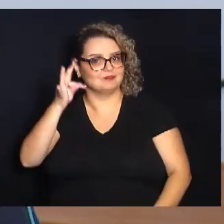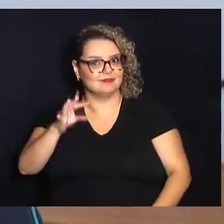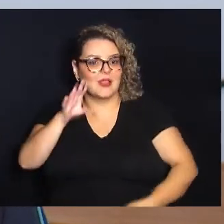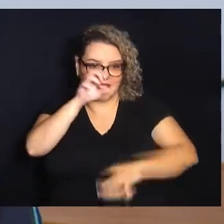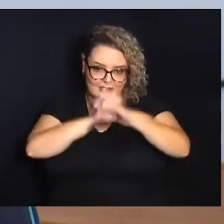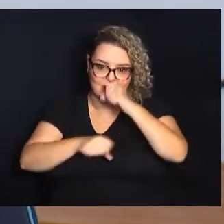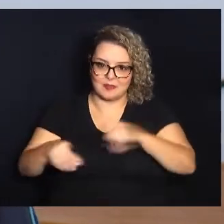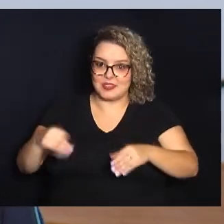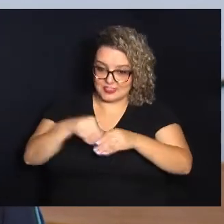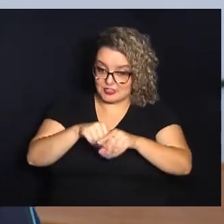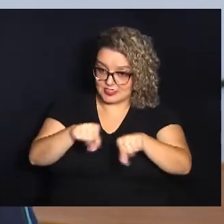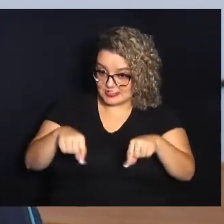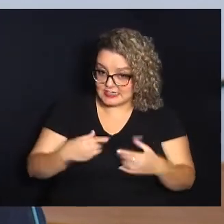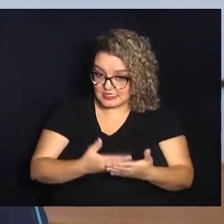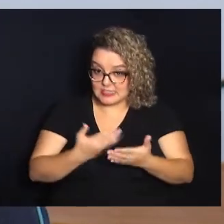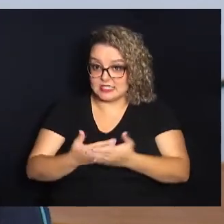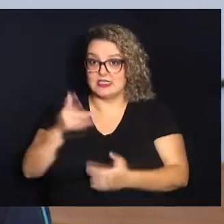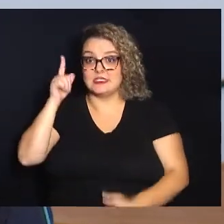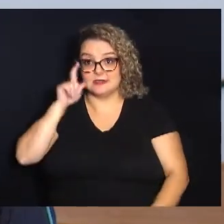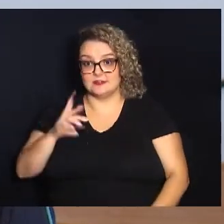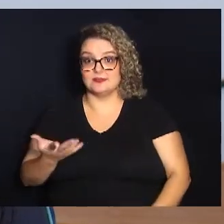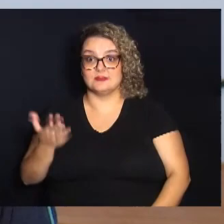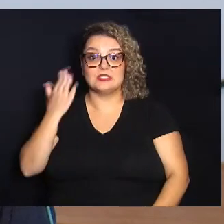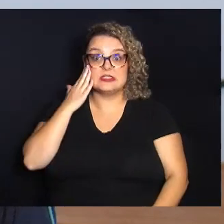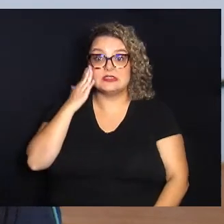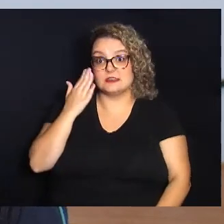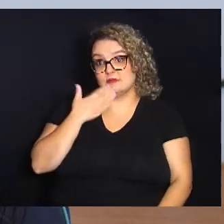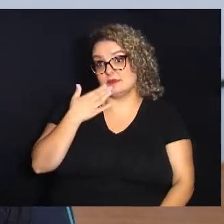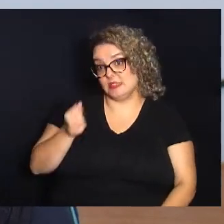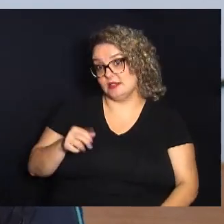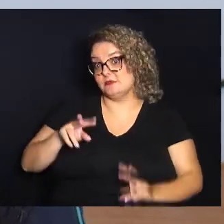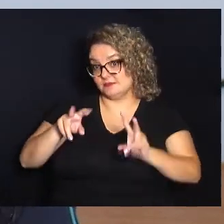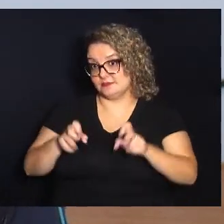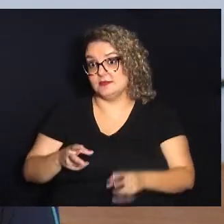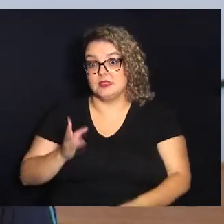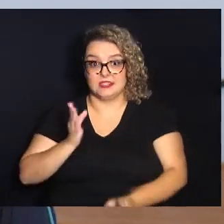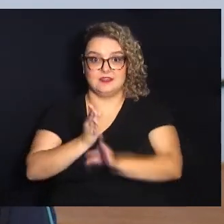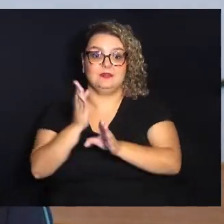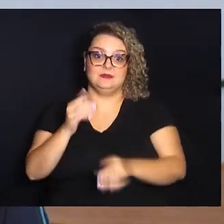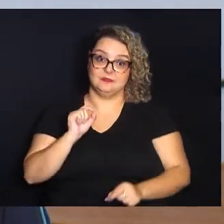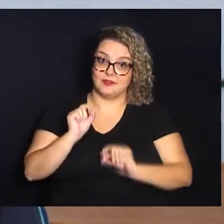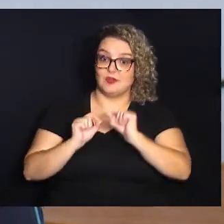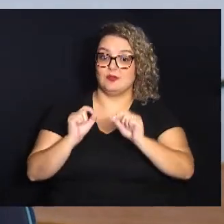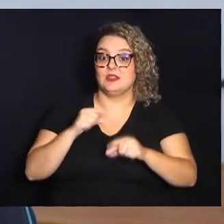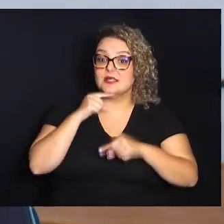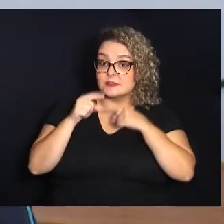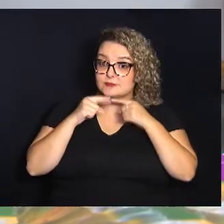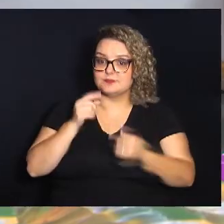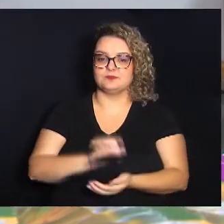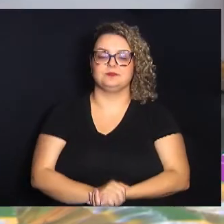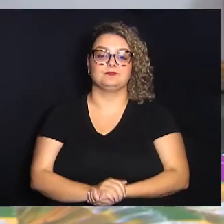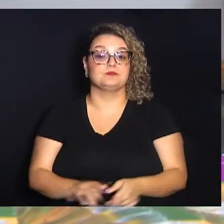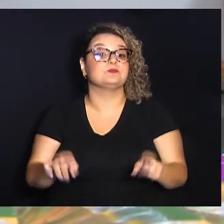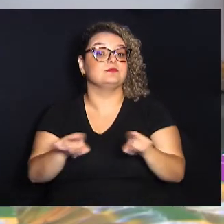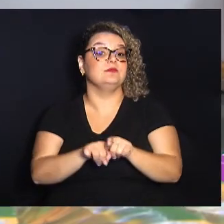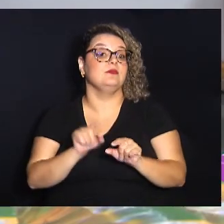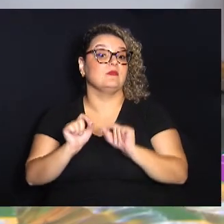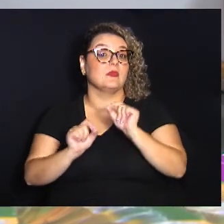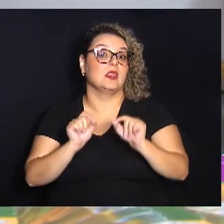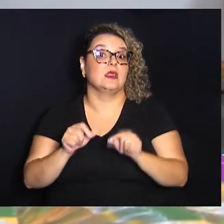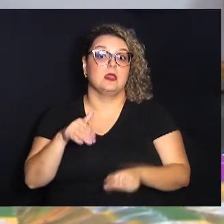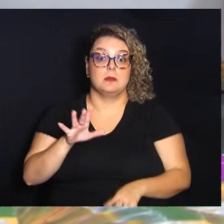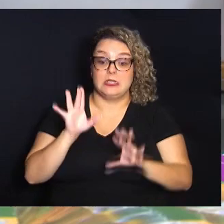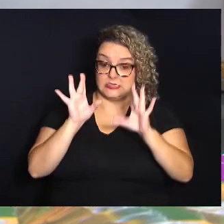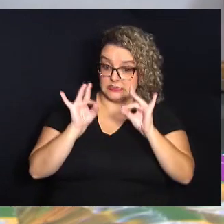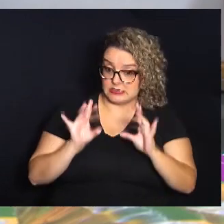teoria que a gente já aprende em sala e aí a gente consegue entender melhor o assunto e identificar o que a gente está com dúvida. E também serve para